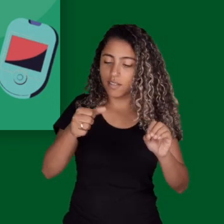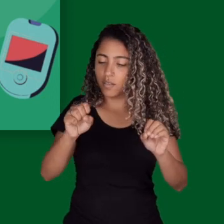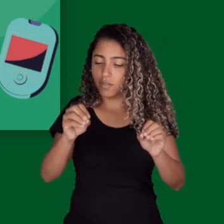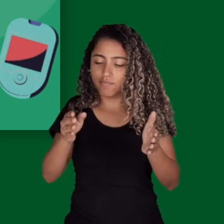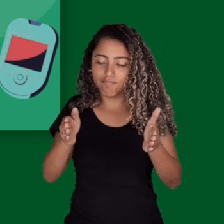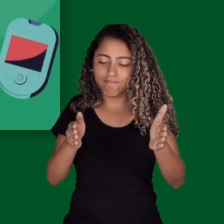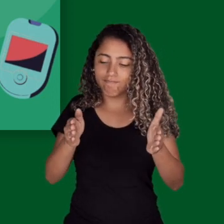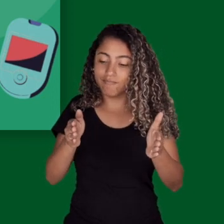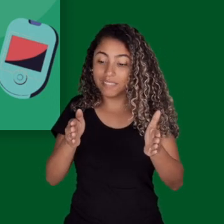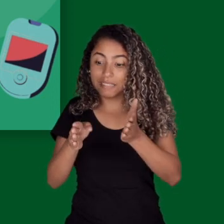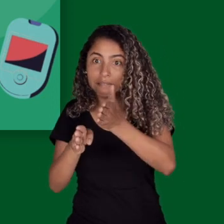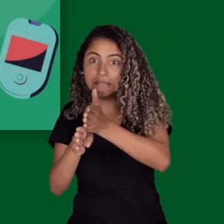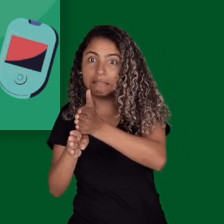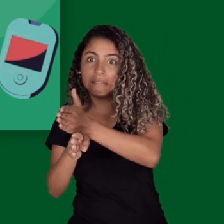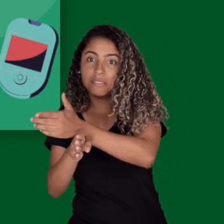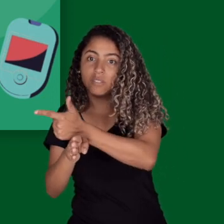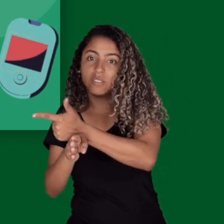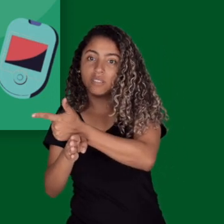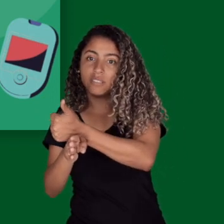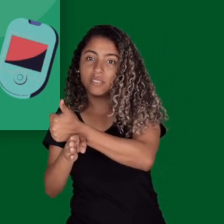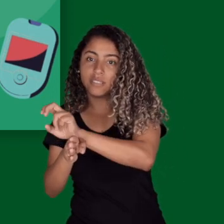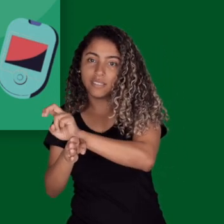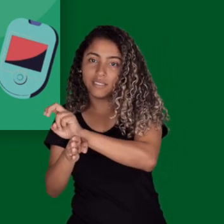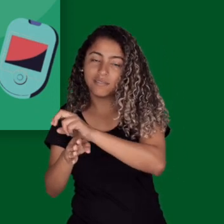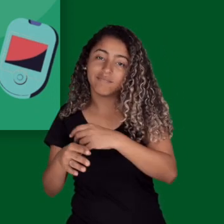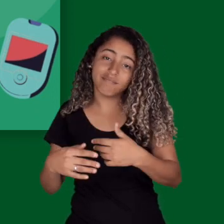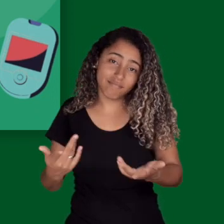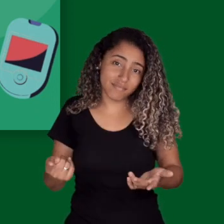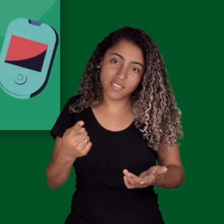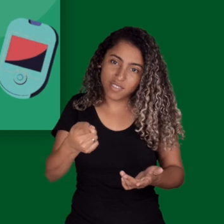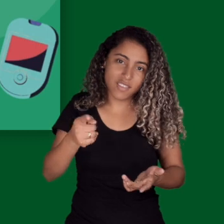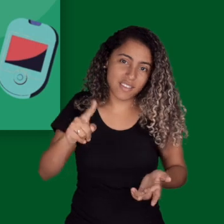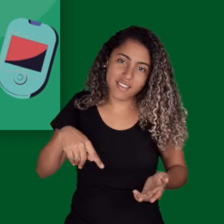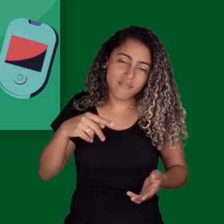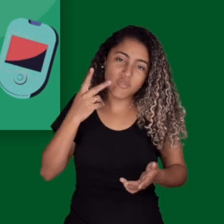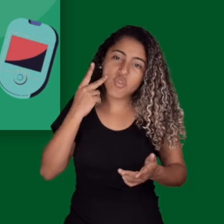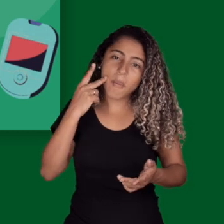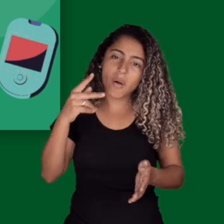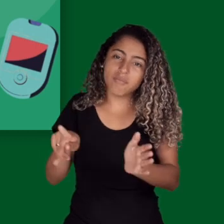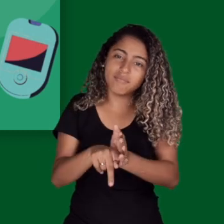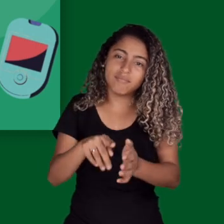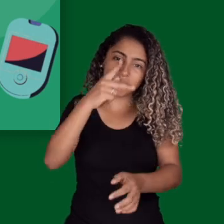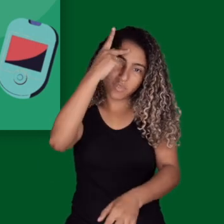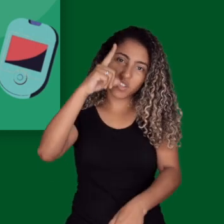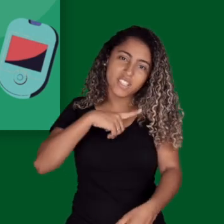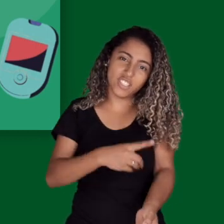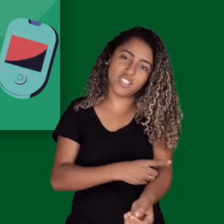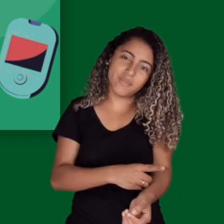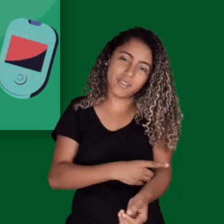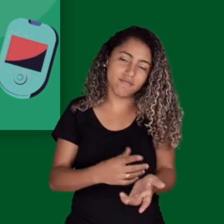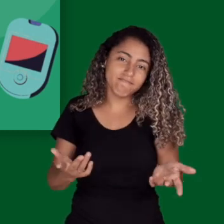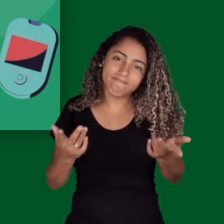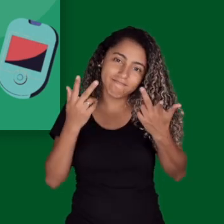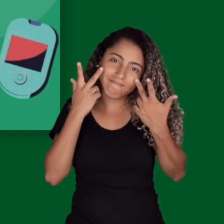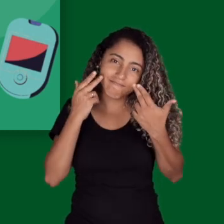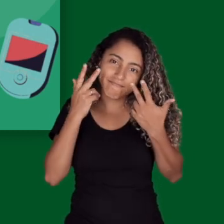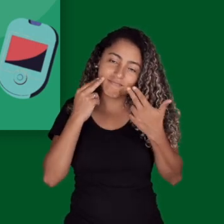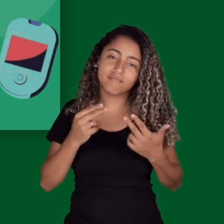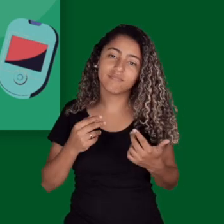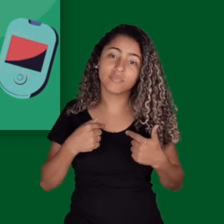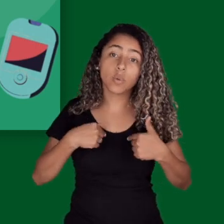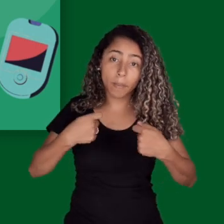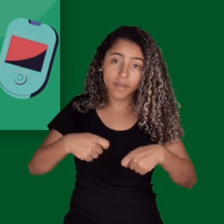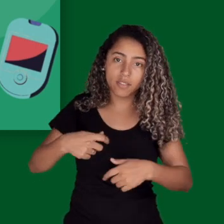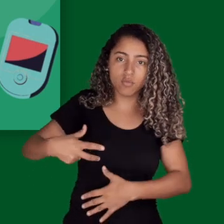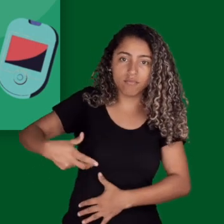de 70 a 180 que a gente viu na aula. E isso é a vida real mesmo, de uma pessoa com diabetes.